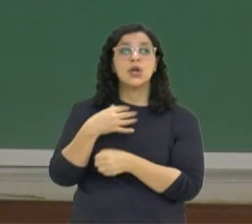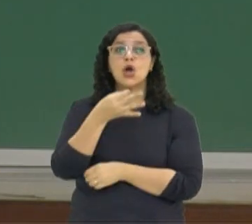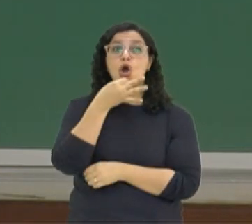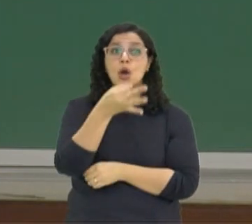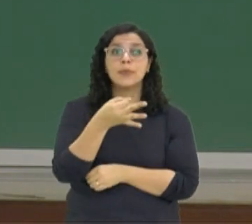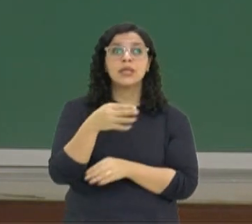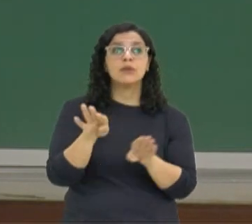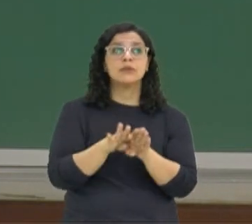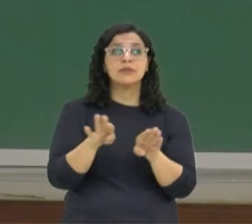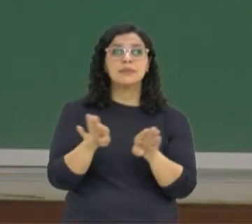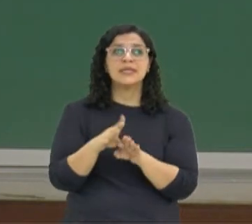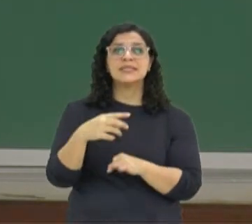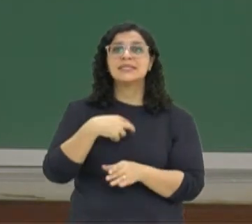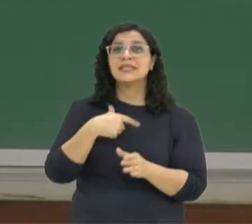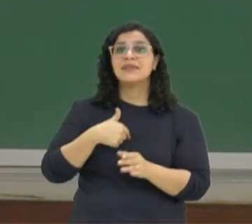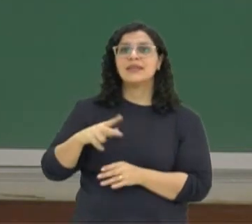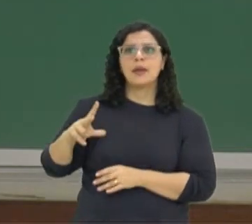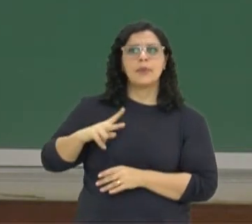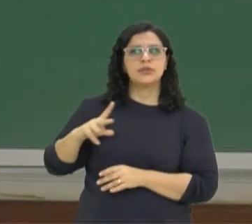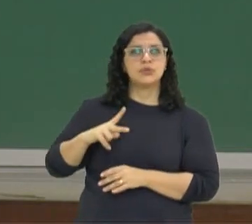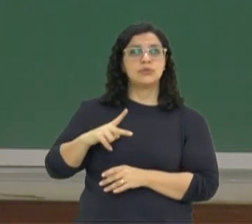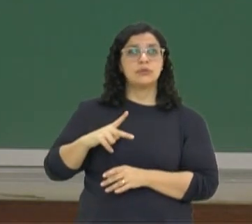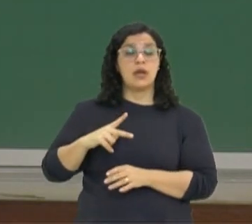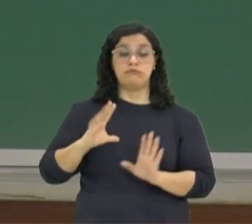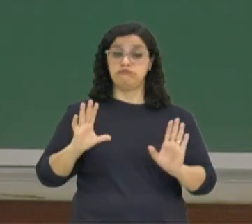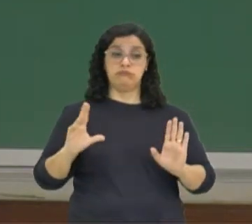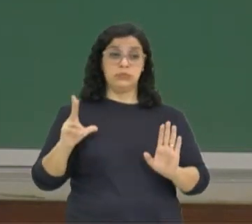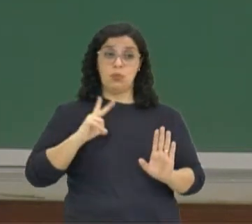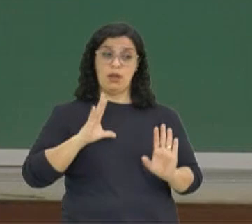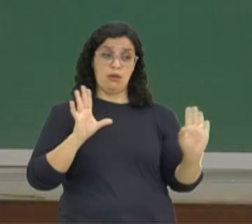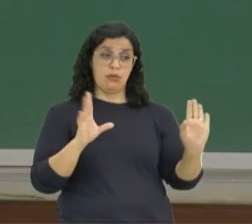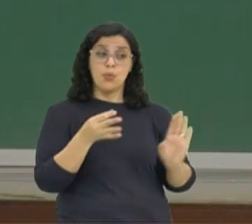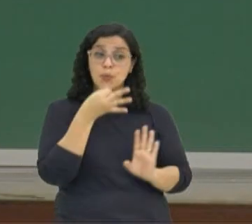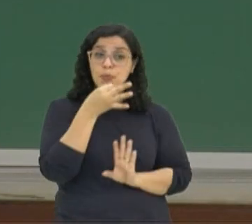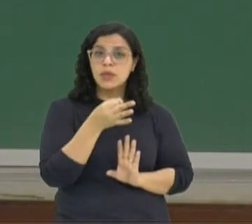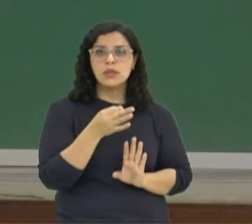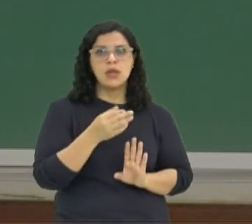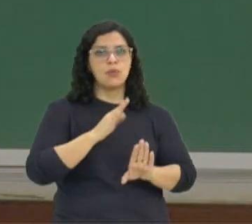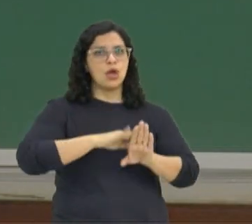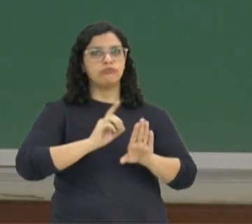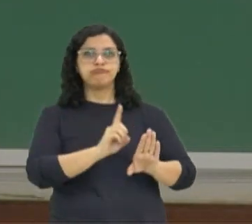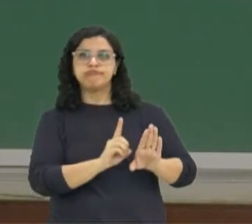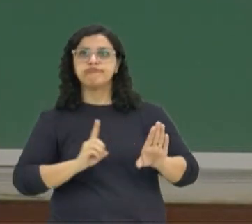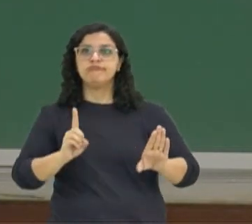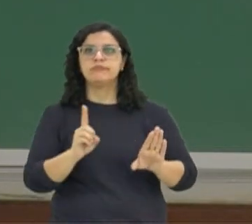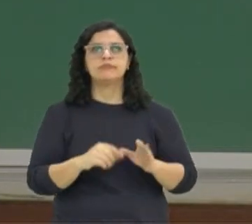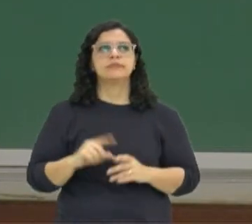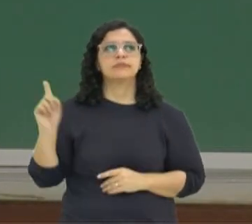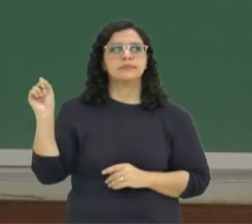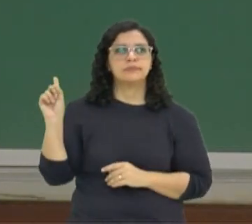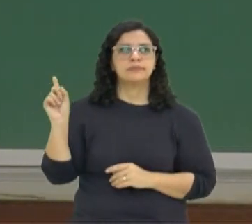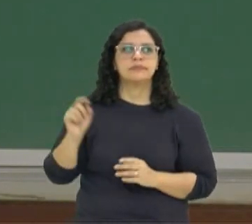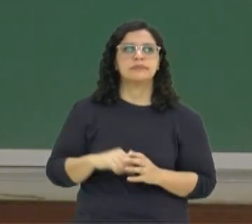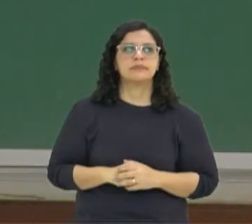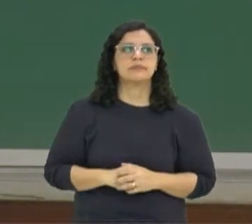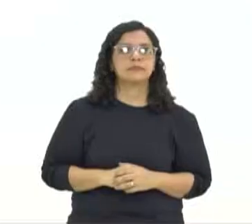Opinião impersonal, ou seja, para dar uma opinião impessoal. É uma lástima que não pueda